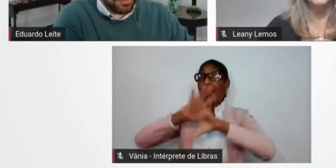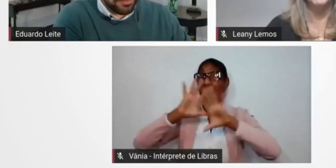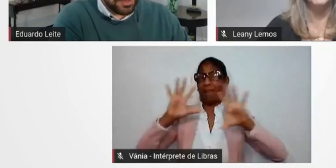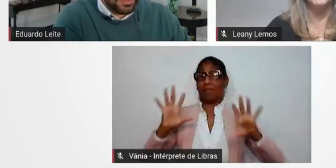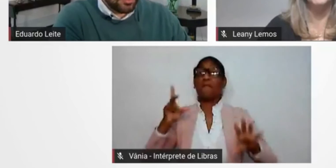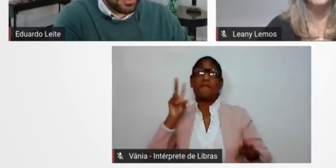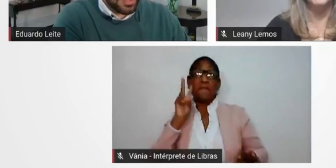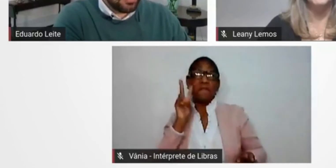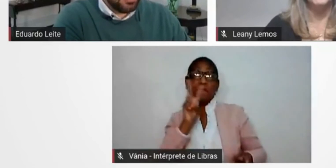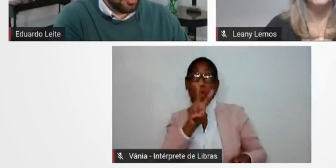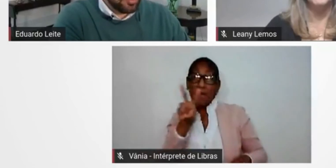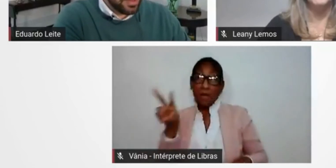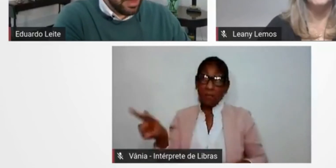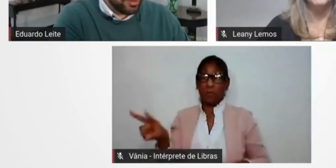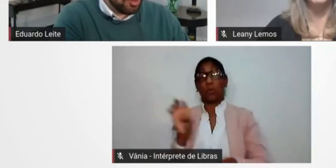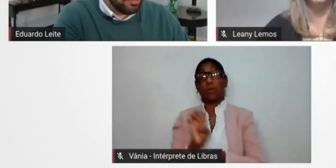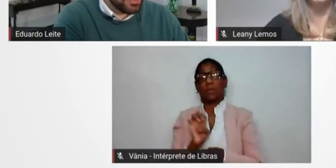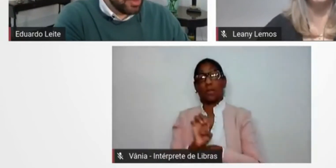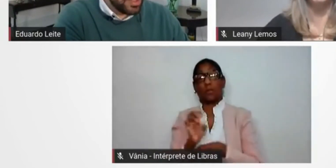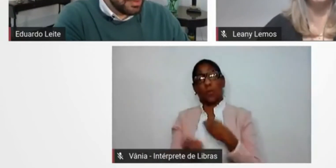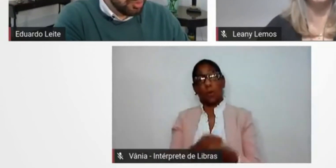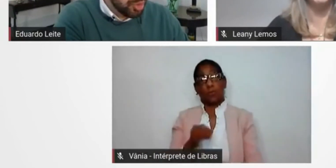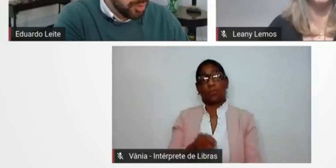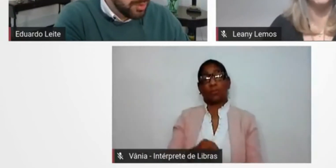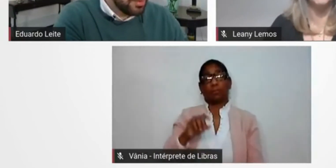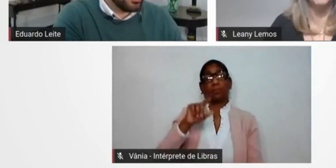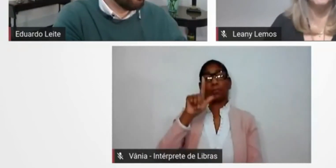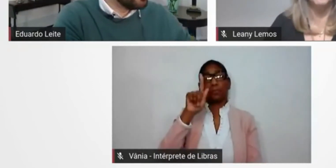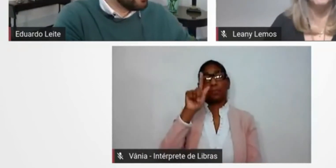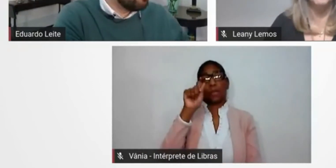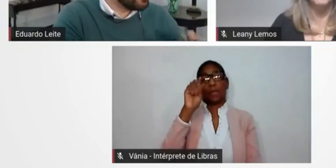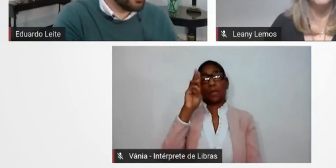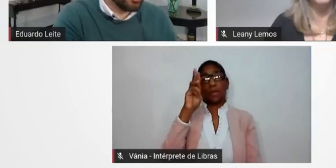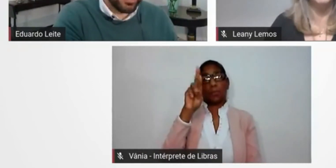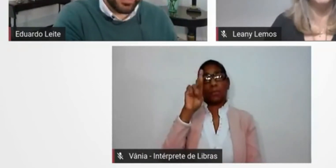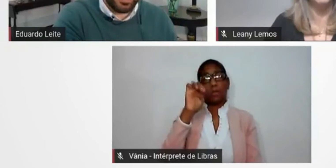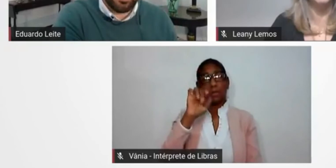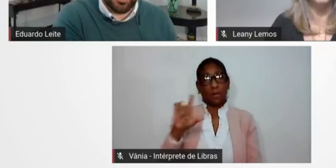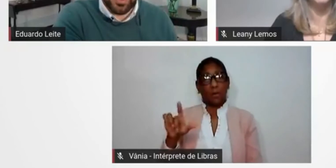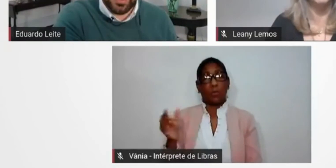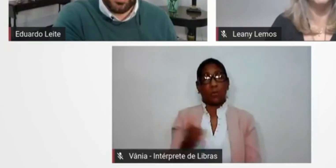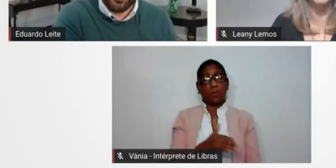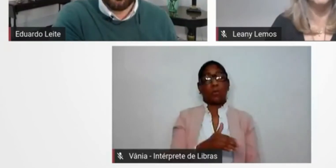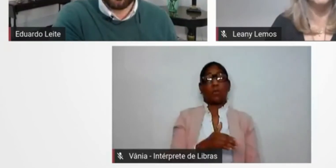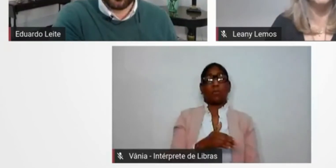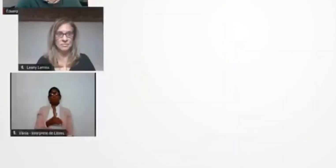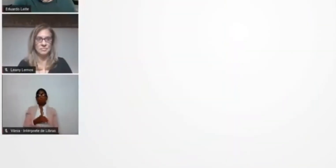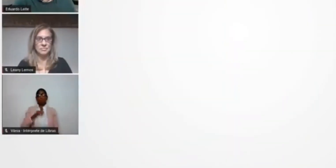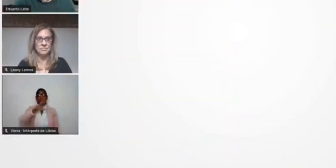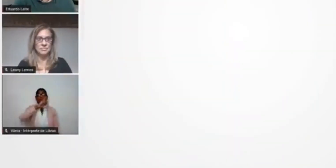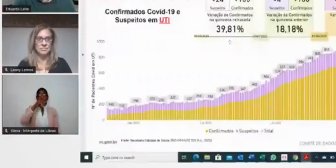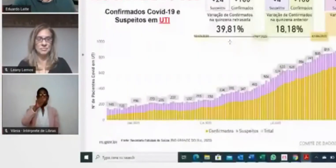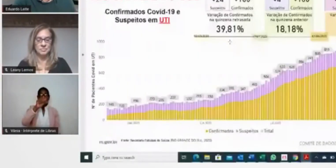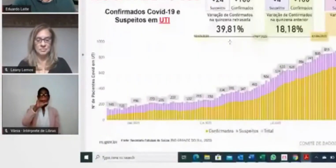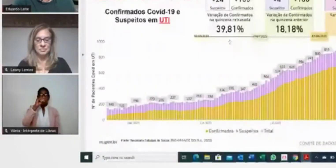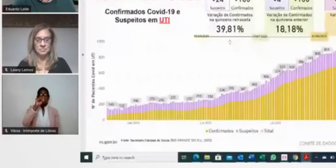nós observamos no Estado, que pergunta aqui o Gabriel Jacob, assim, o que mudou? Então, vou pedir para compartilhar de novo a tela, por favor, Dani, porque o